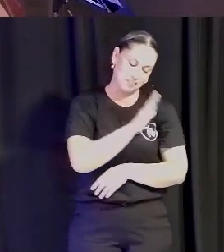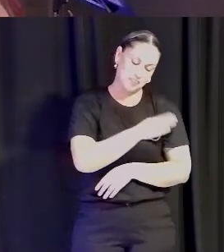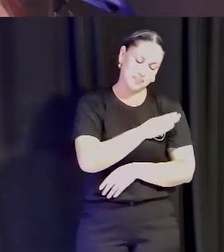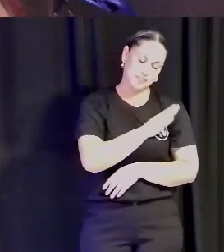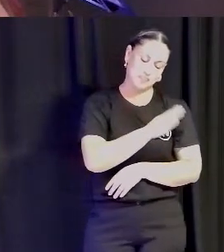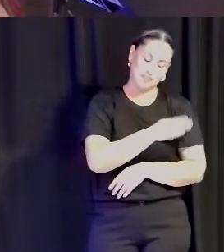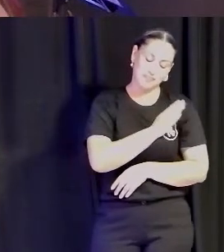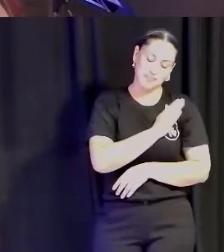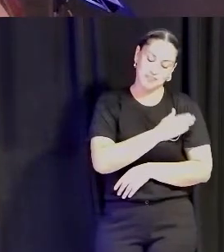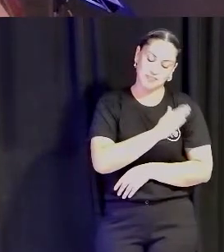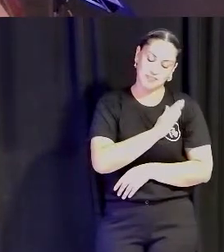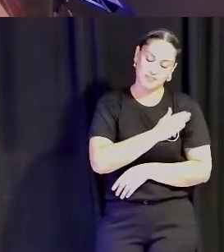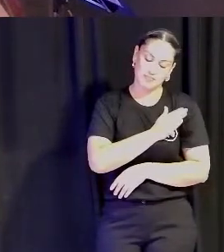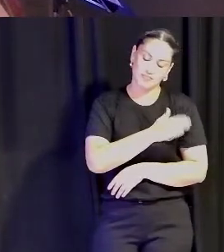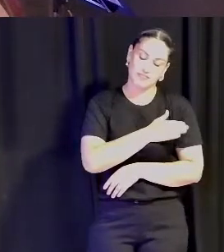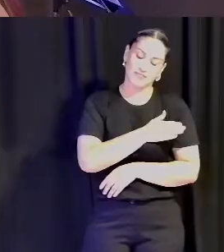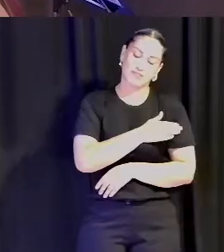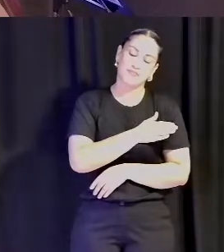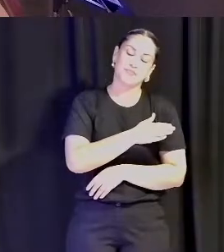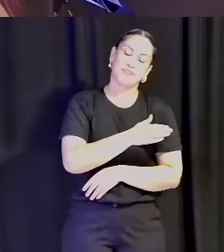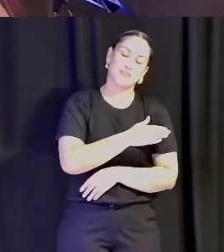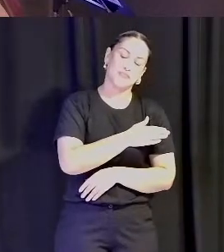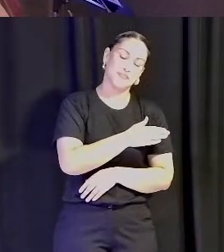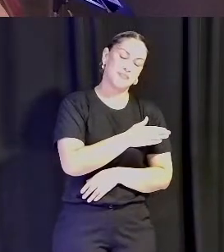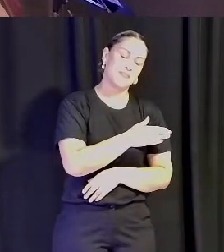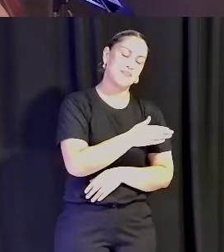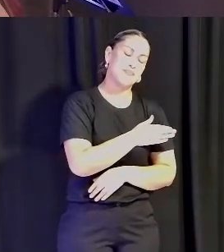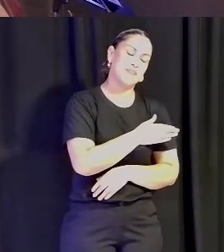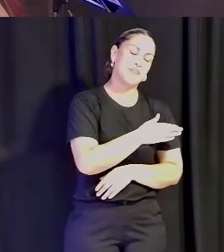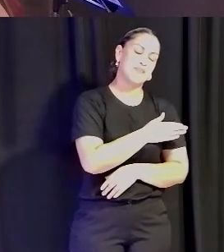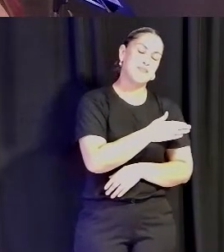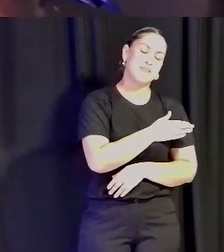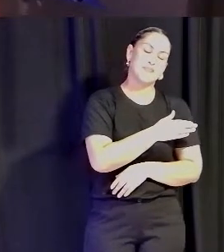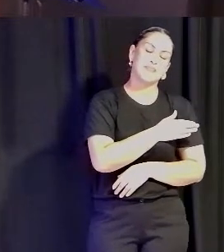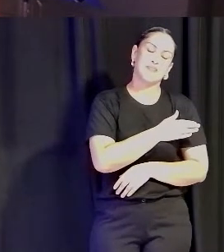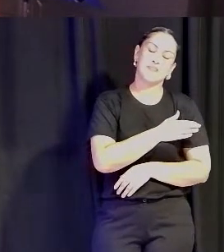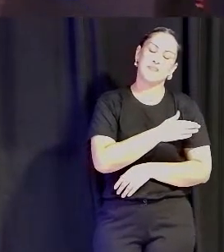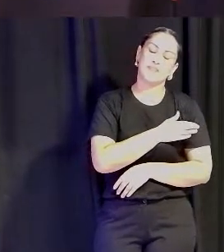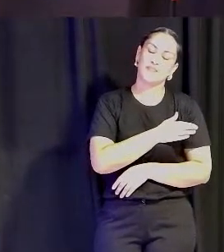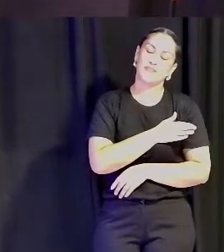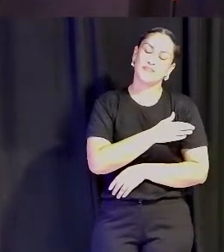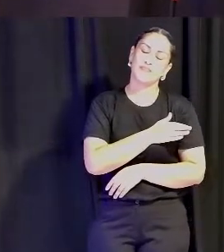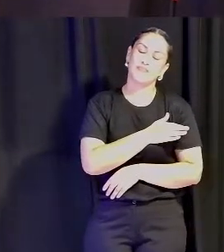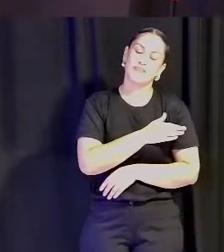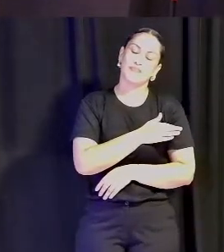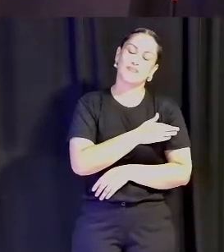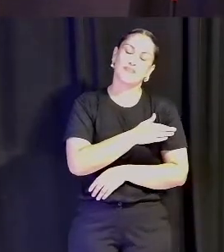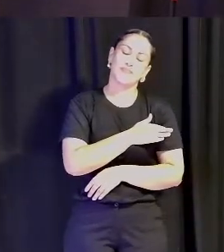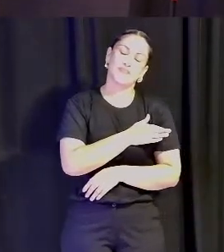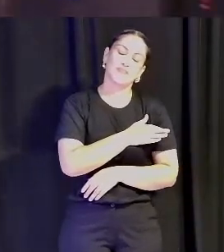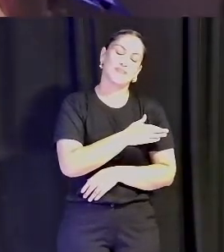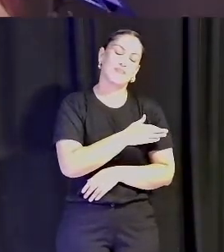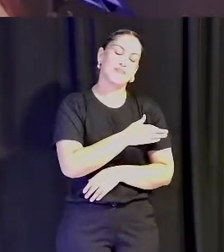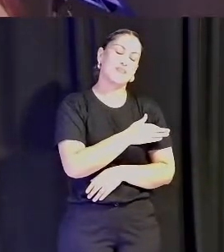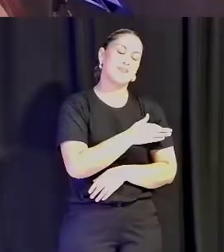no coração, com alto índice de satisfação em